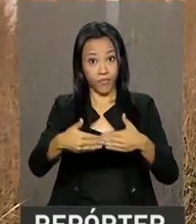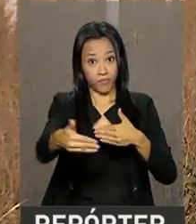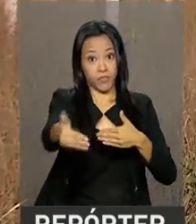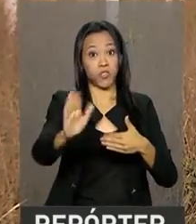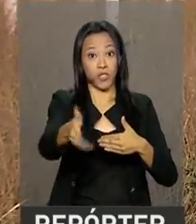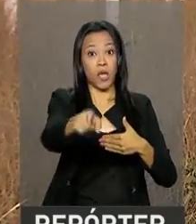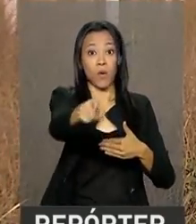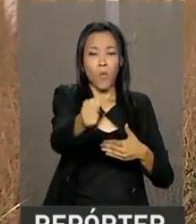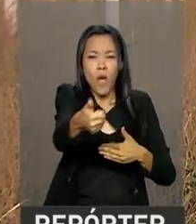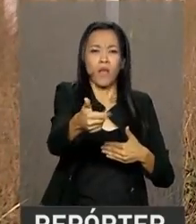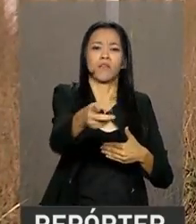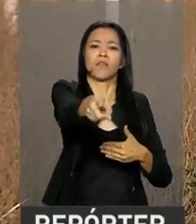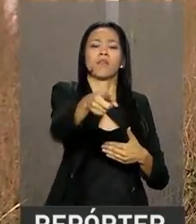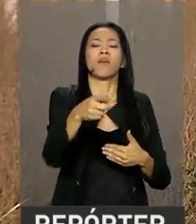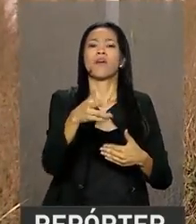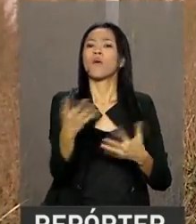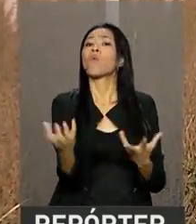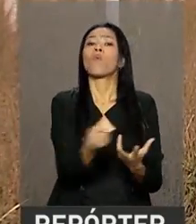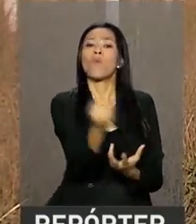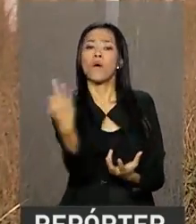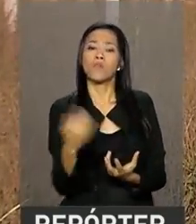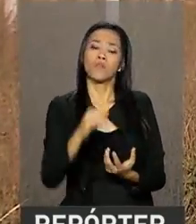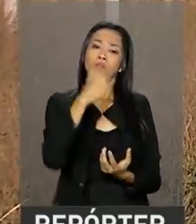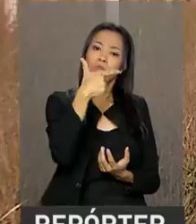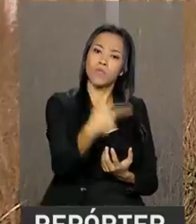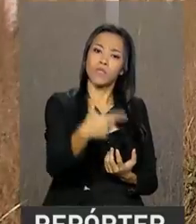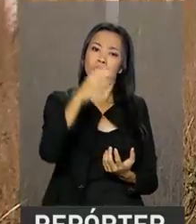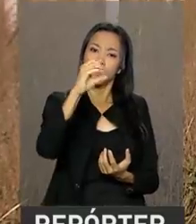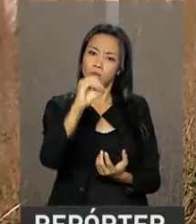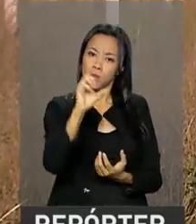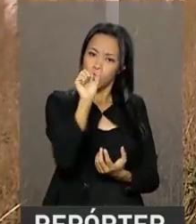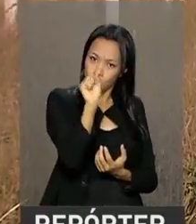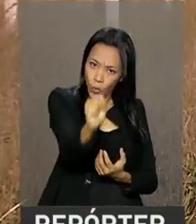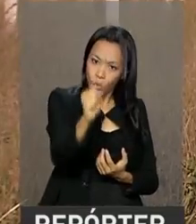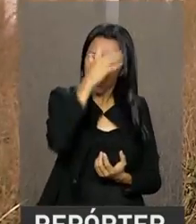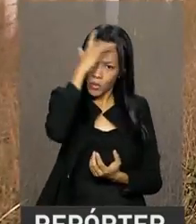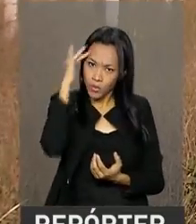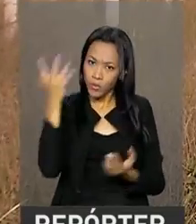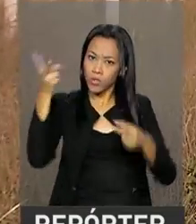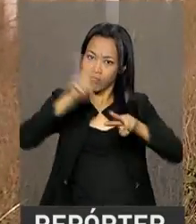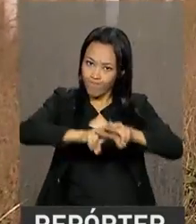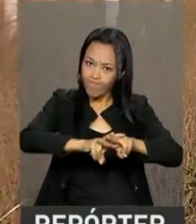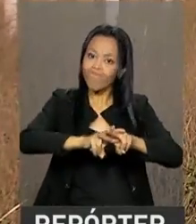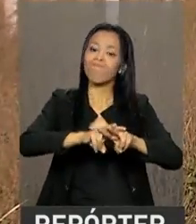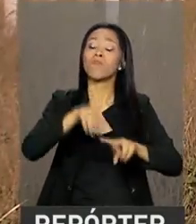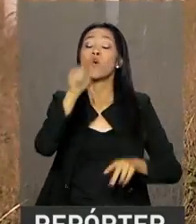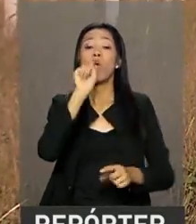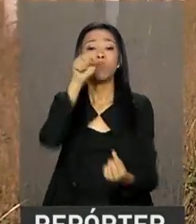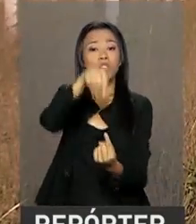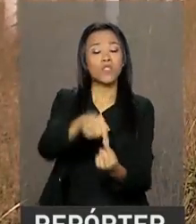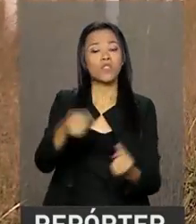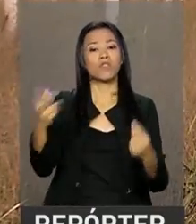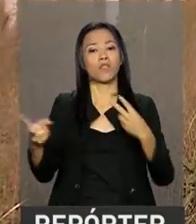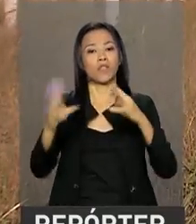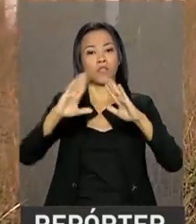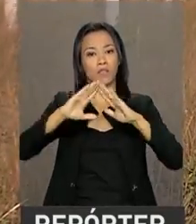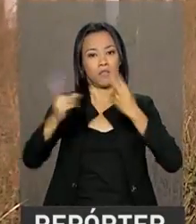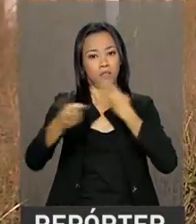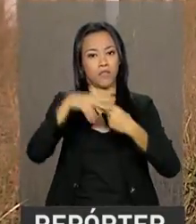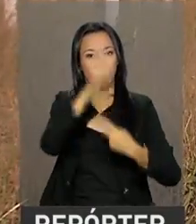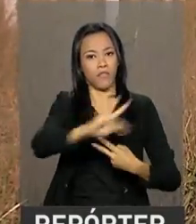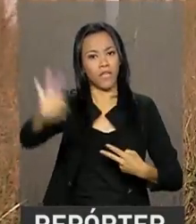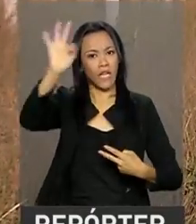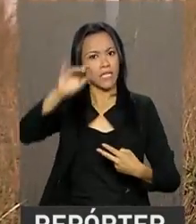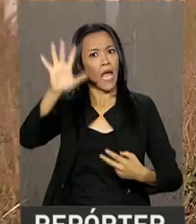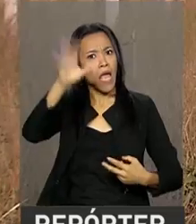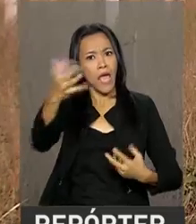deles vai ter a capacidade para receber até 208 detentos o objetivo das penitenciárias federais é justamente receber presos